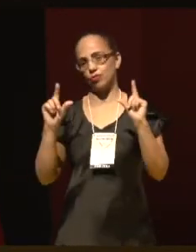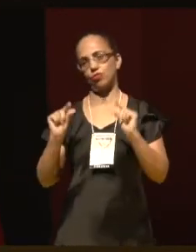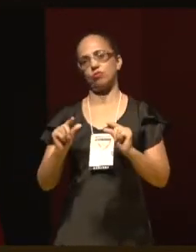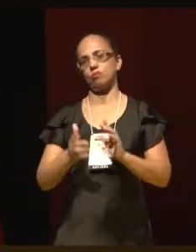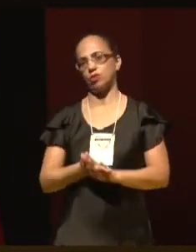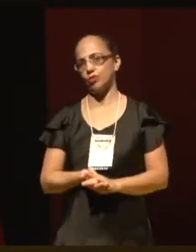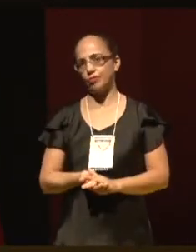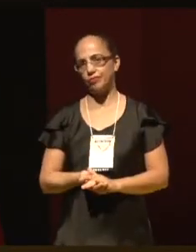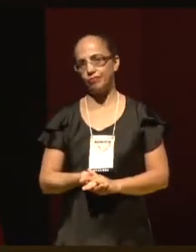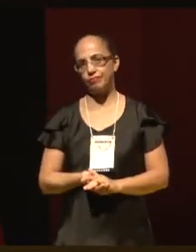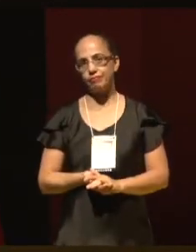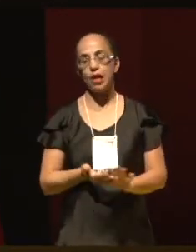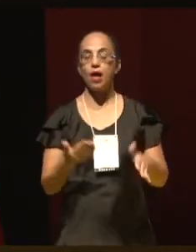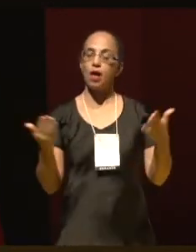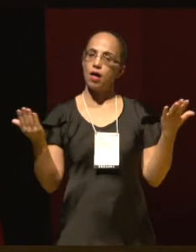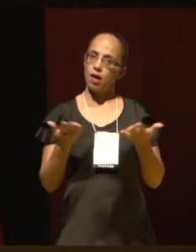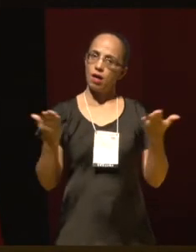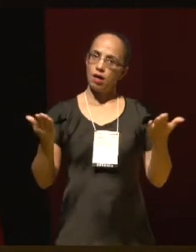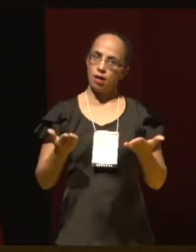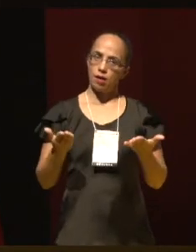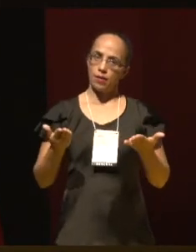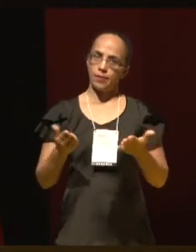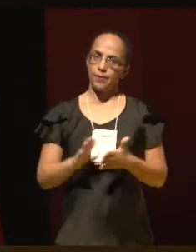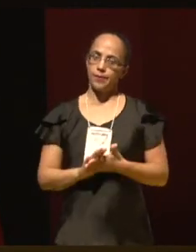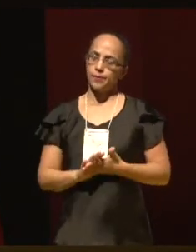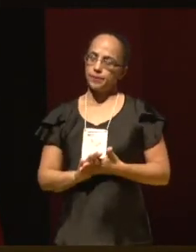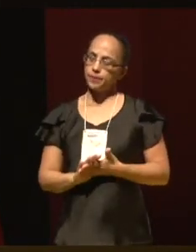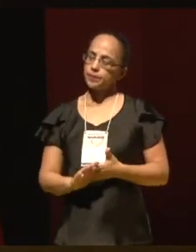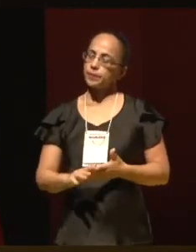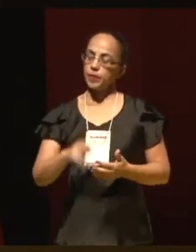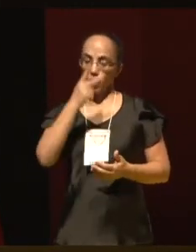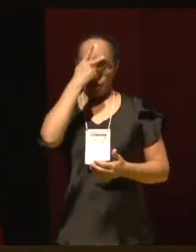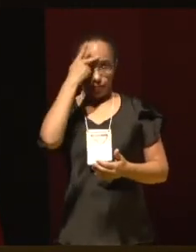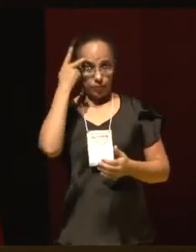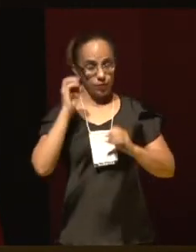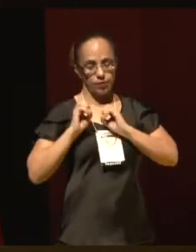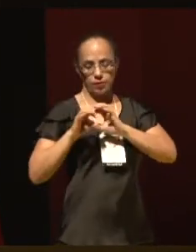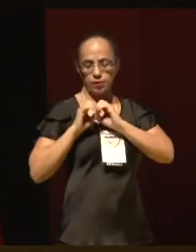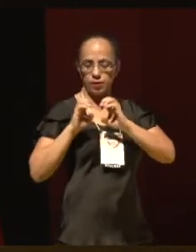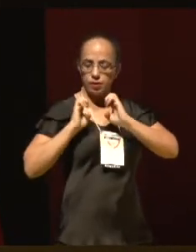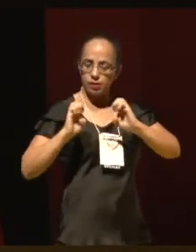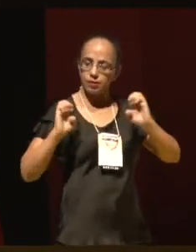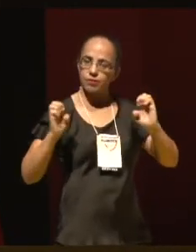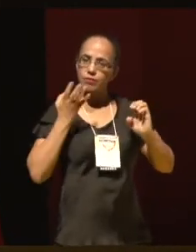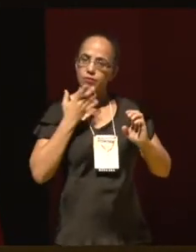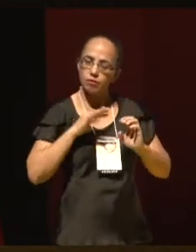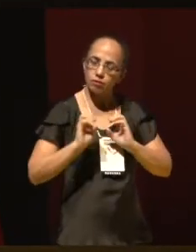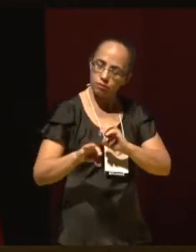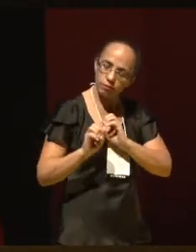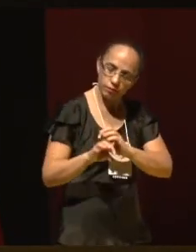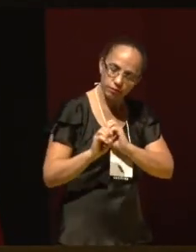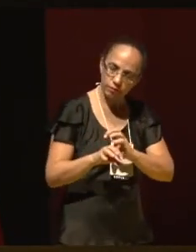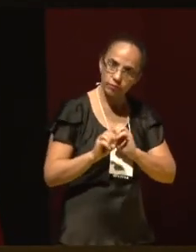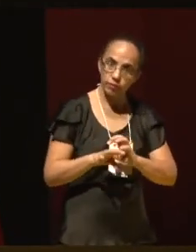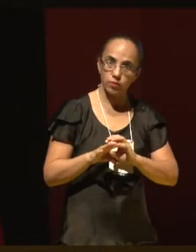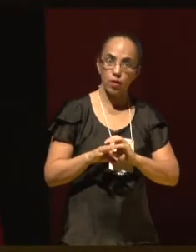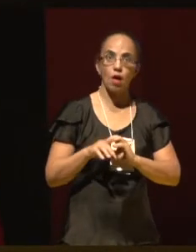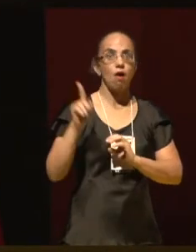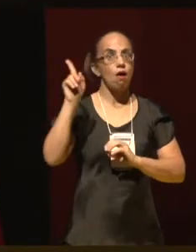Agora, para os evangelizadores, é muito